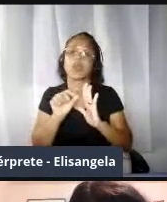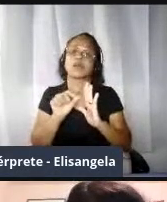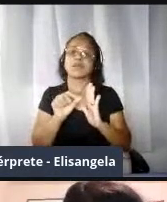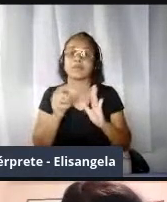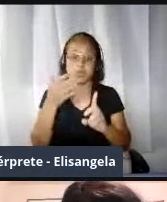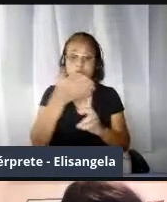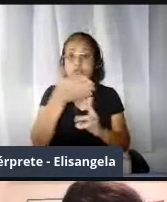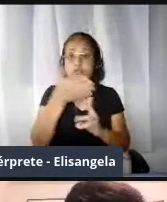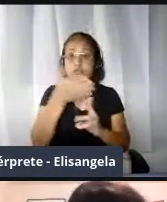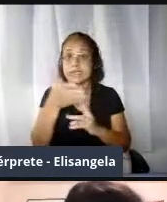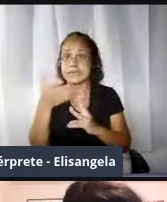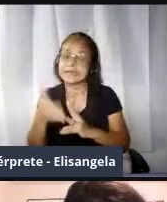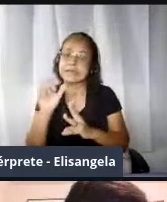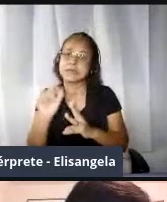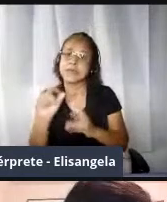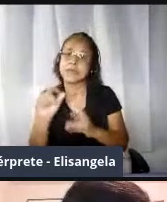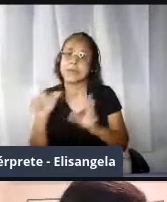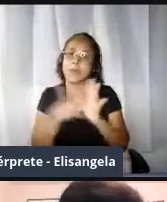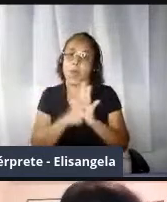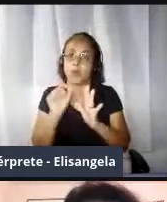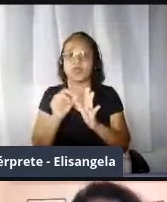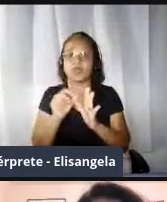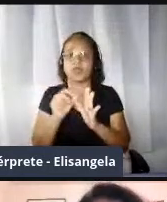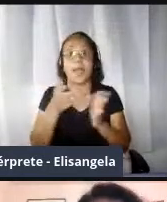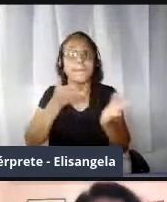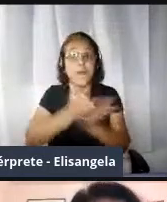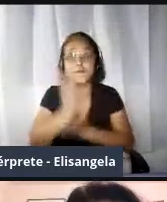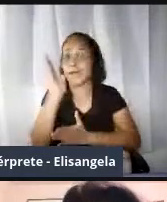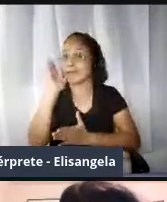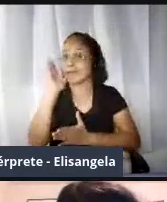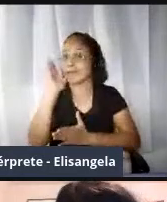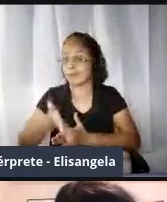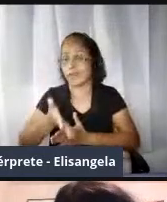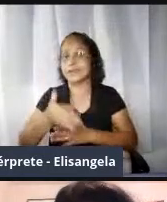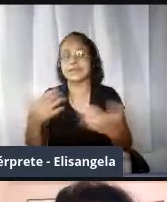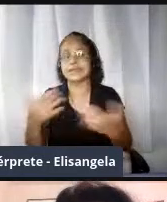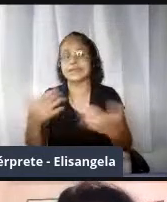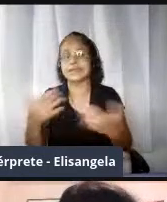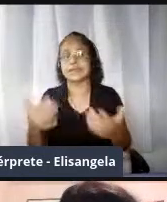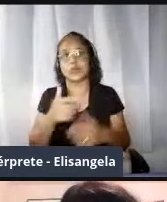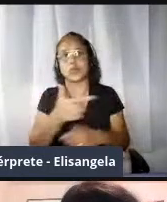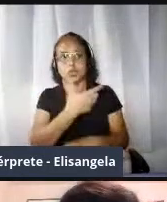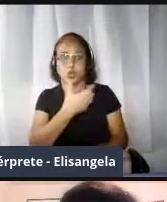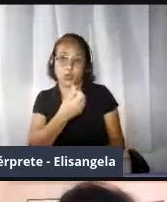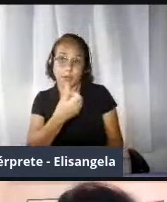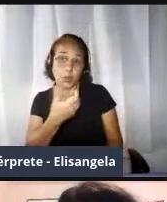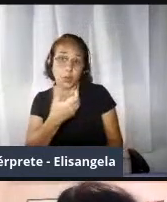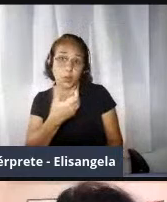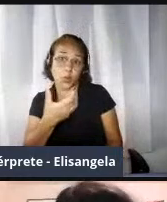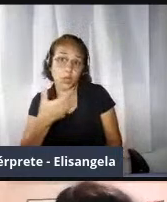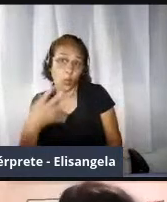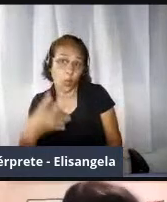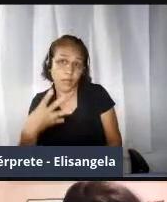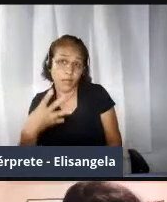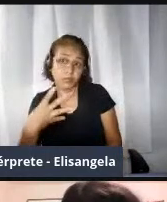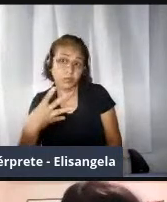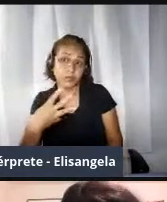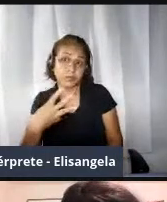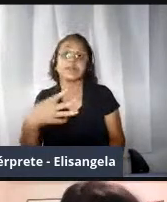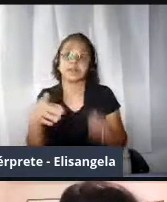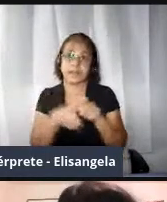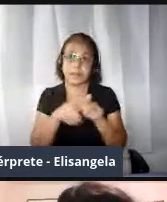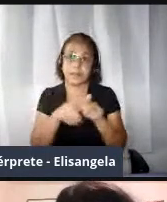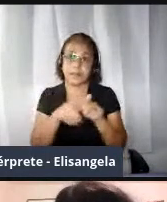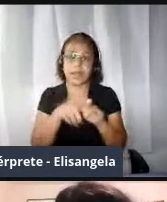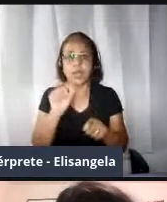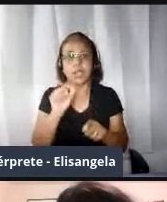de 2003, né, dizendo que tem que incluir. Em 2004, tem as diretrizes dizendo que vai ter que formar os professores e